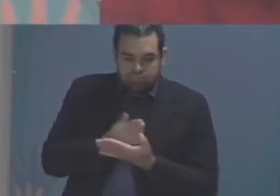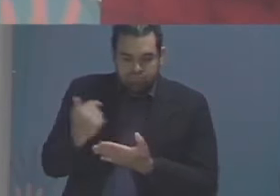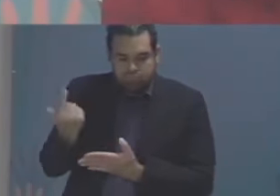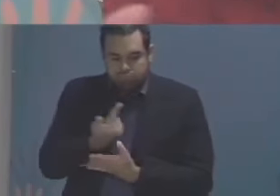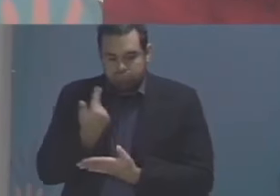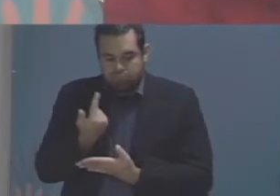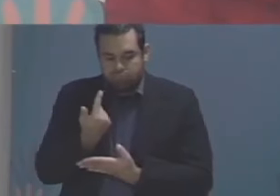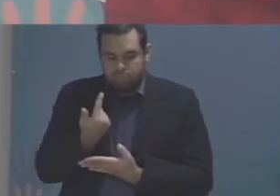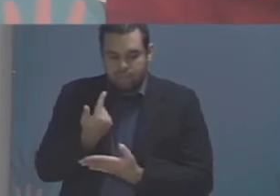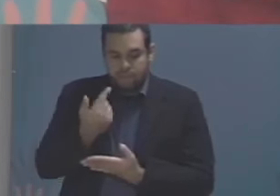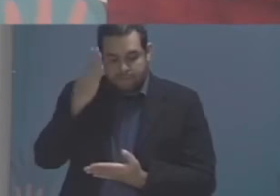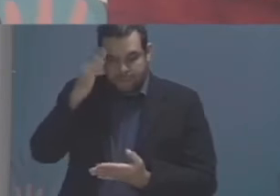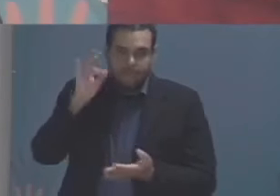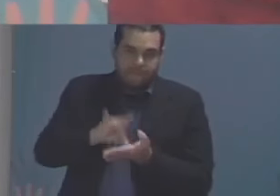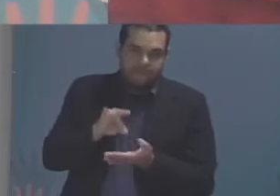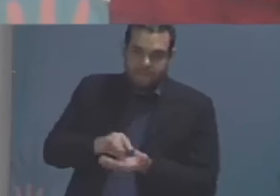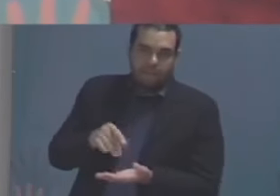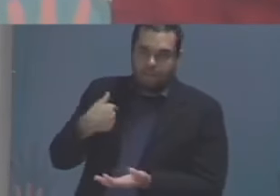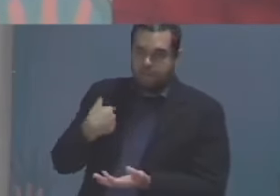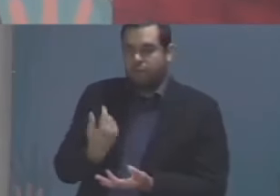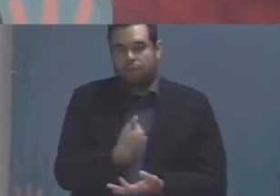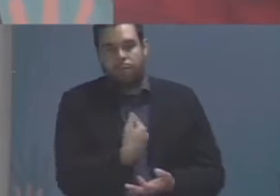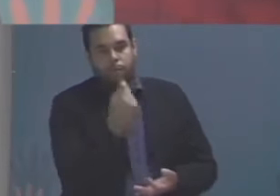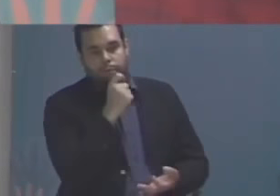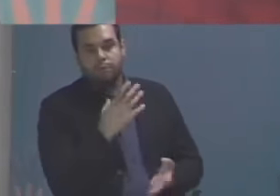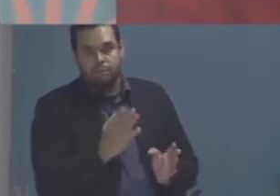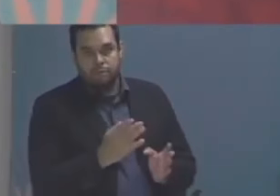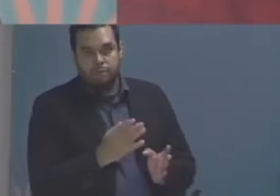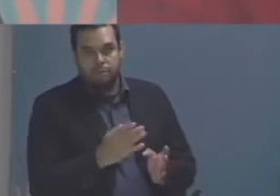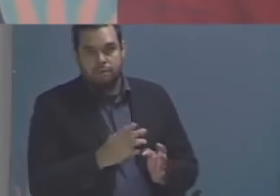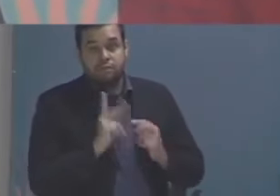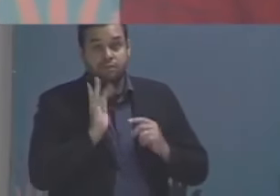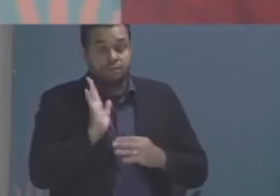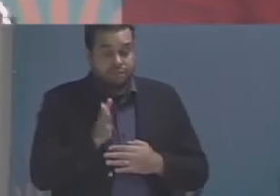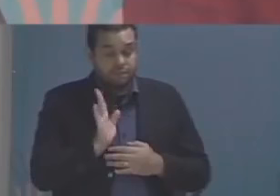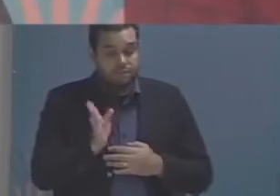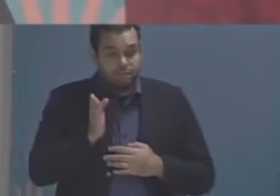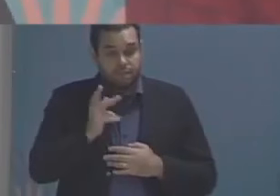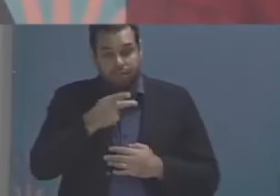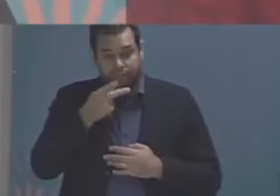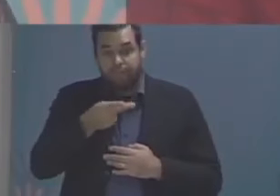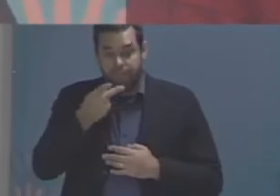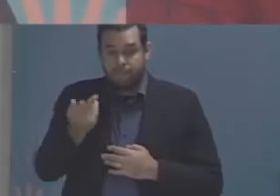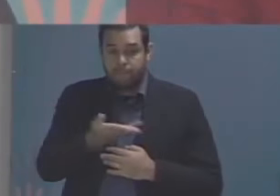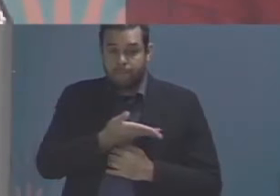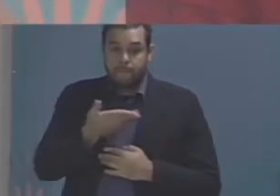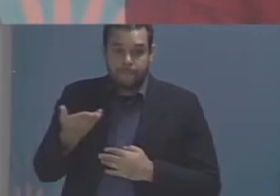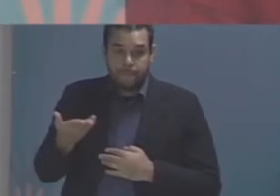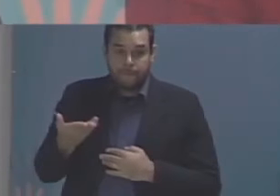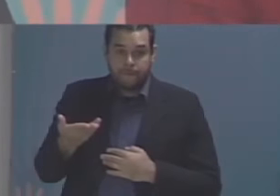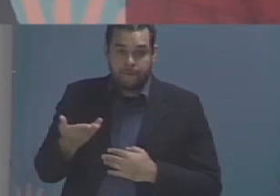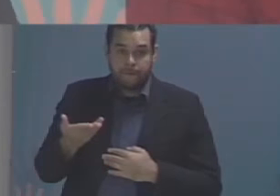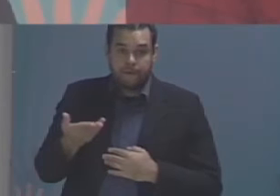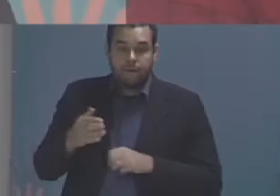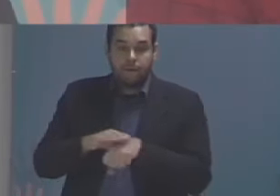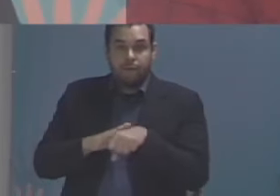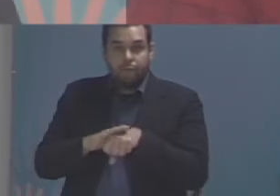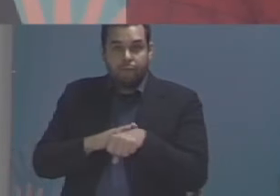o que ele sabe é o que é verdade. Aliás, o candidato já usou essa expressão, né? Numa